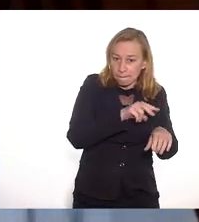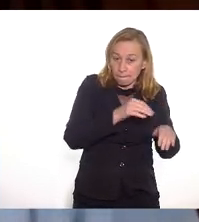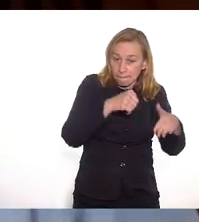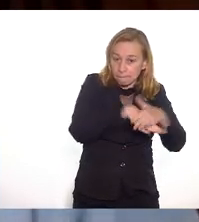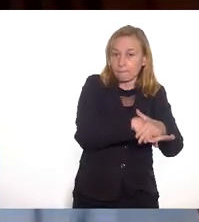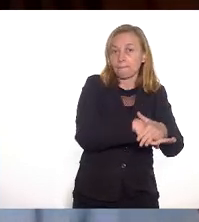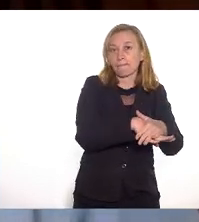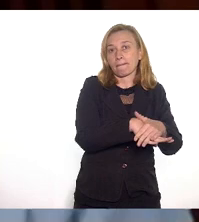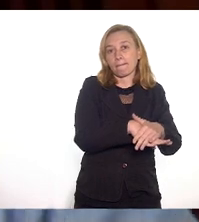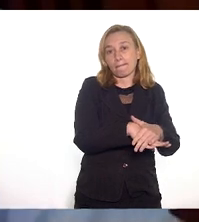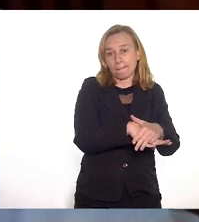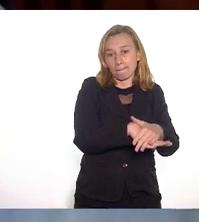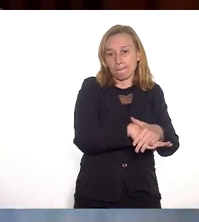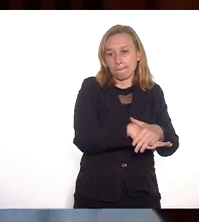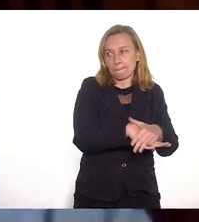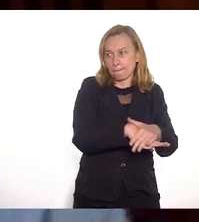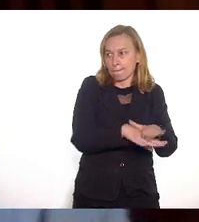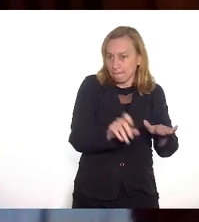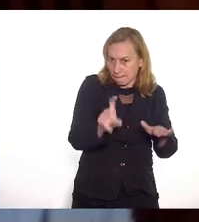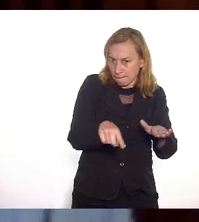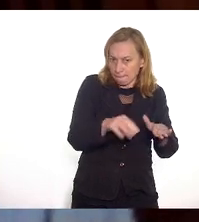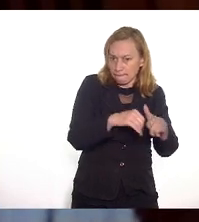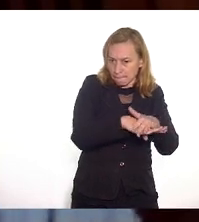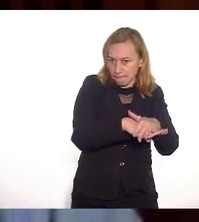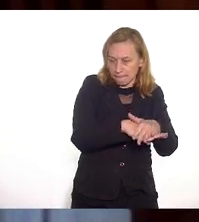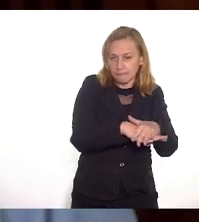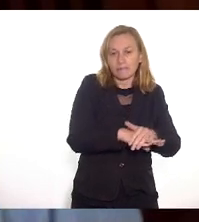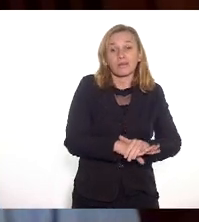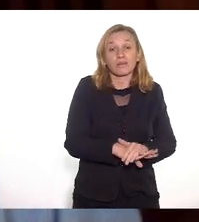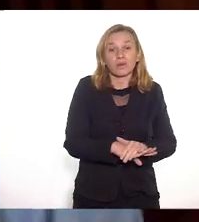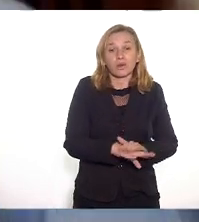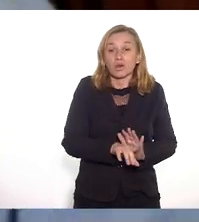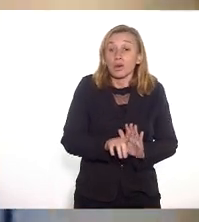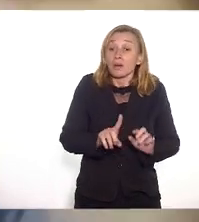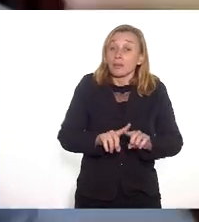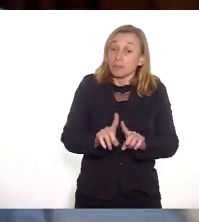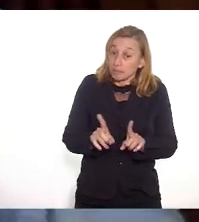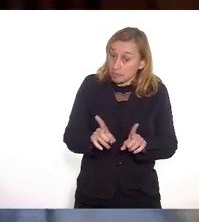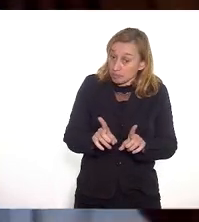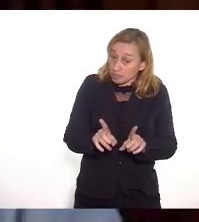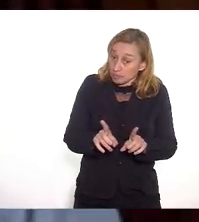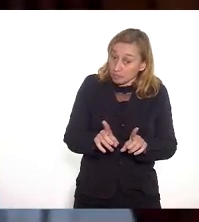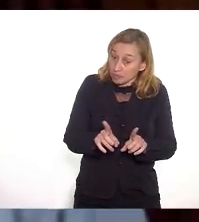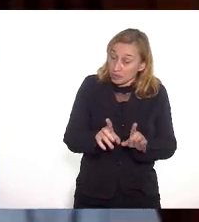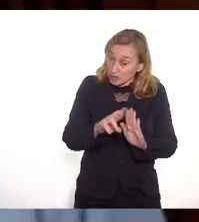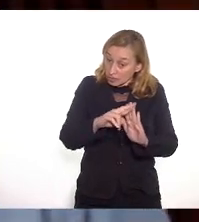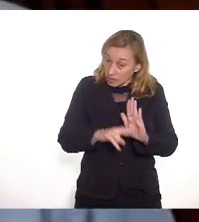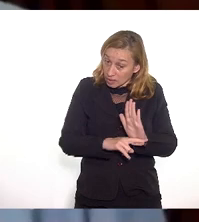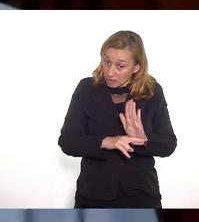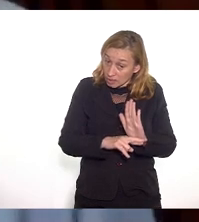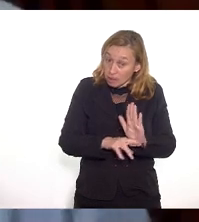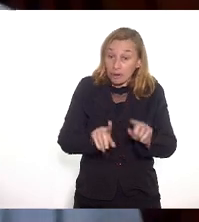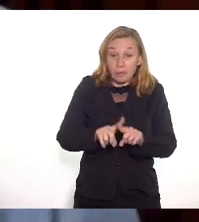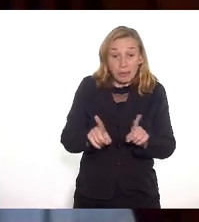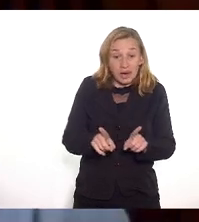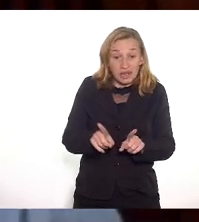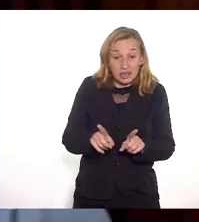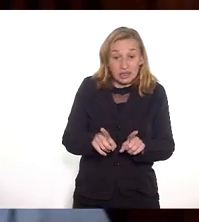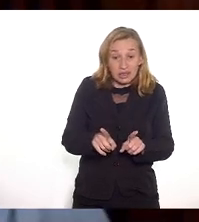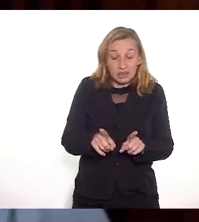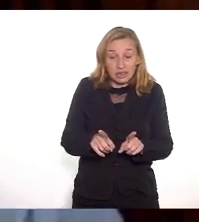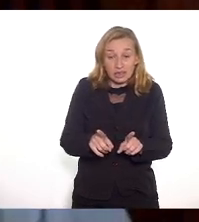arquivo. É isso? Unanimidade vai para arquivo. Mas um projeto, está claro no regimento, mas um projeto que tem ilegalidade